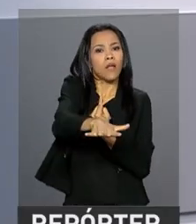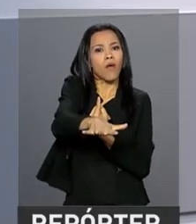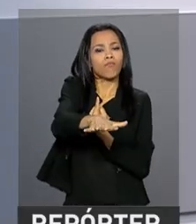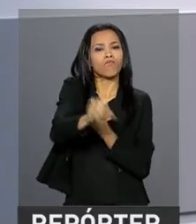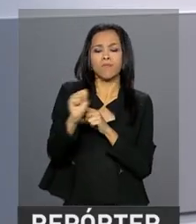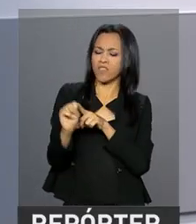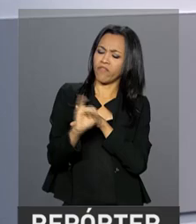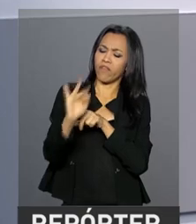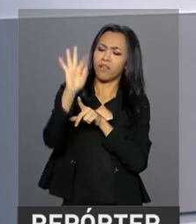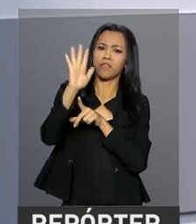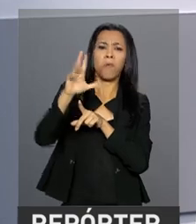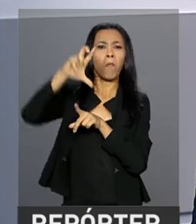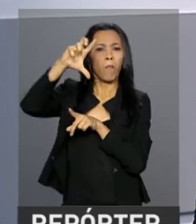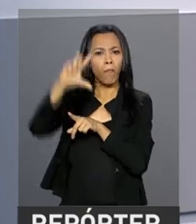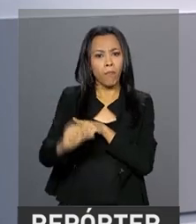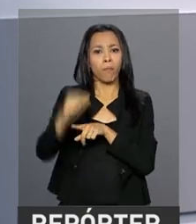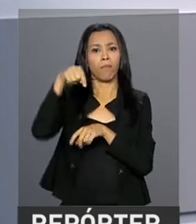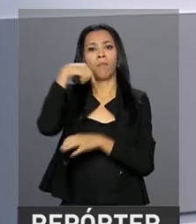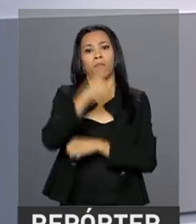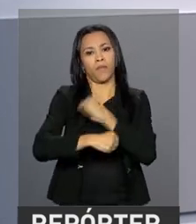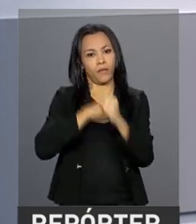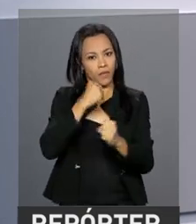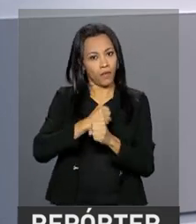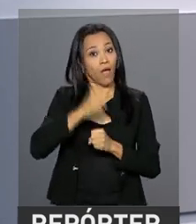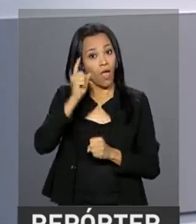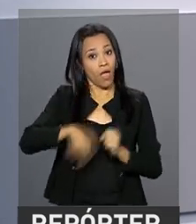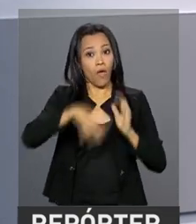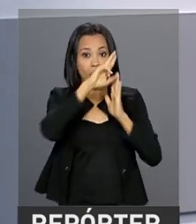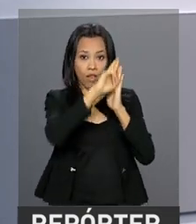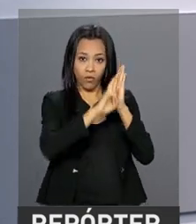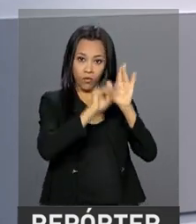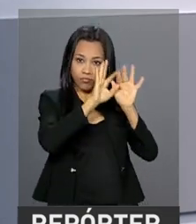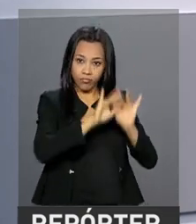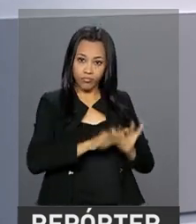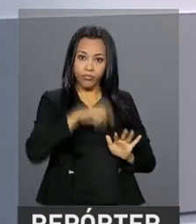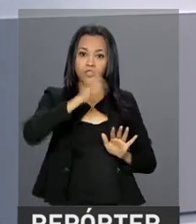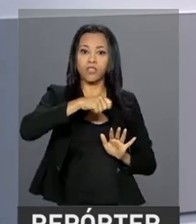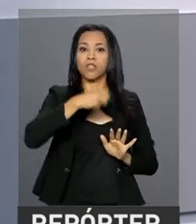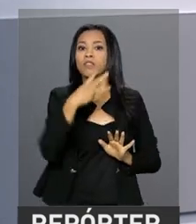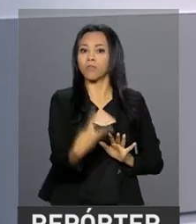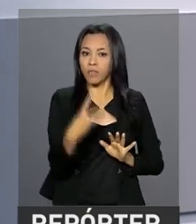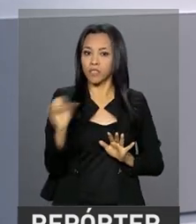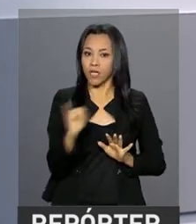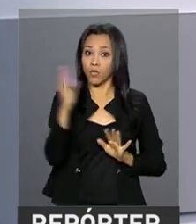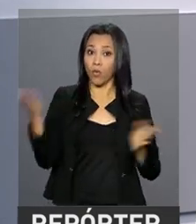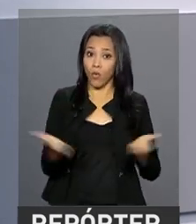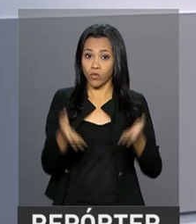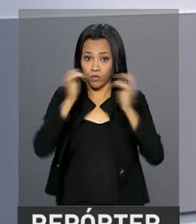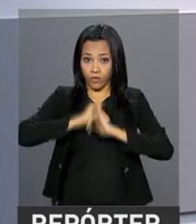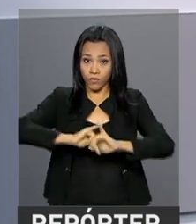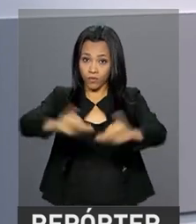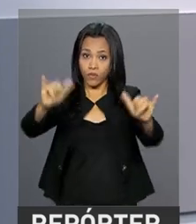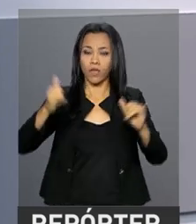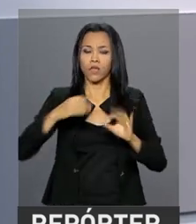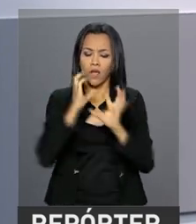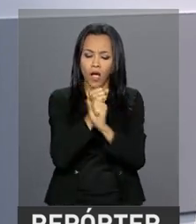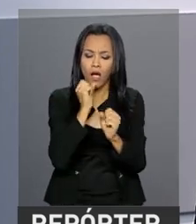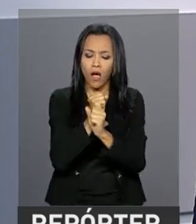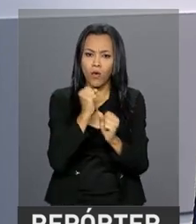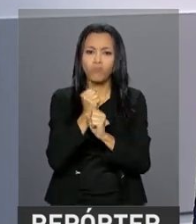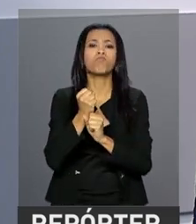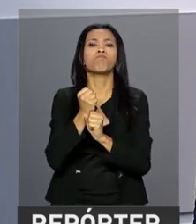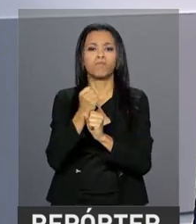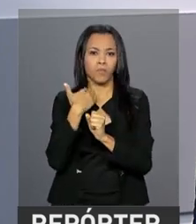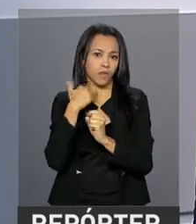uma inflação menor este ano é o que indica o relatório trimestral de inflação divulgado hoje pelos cálculos do Banco